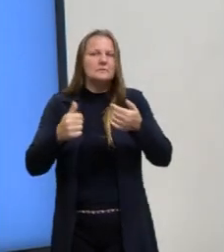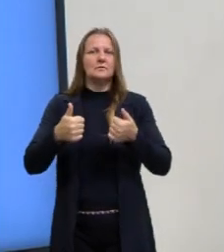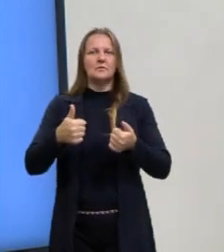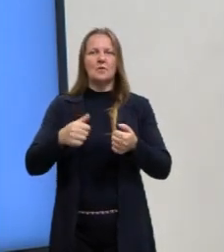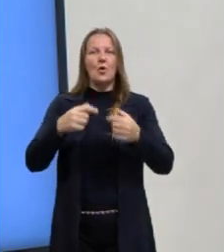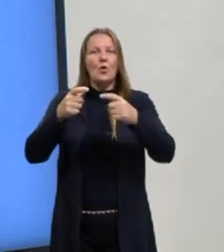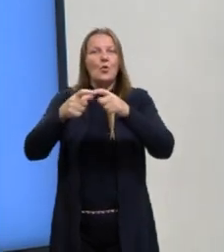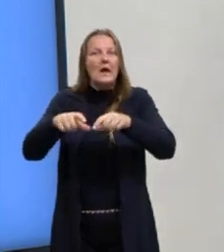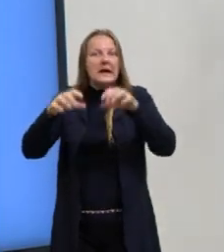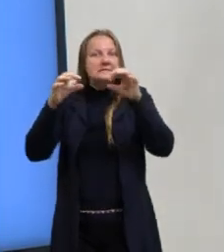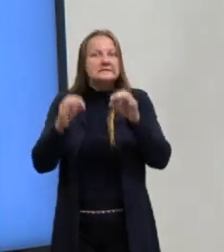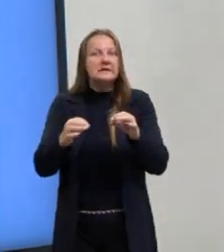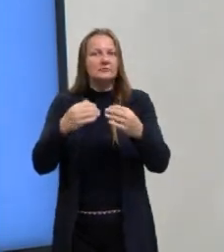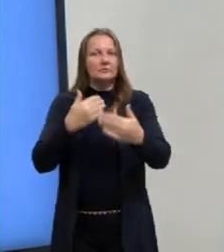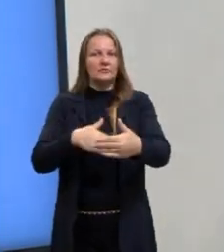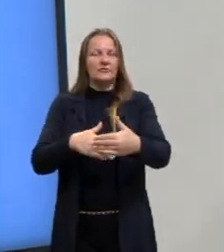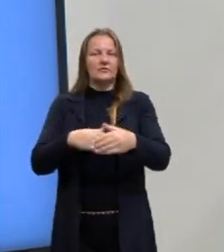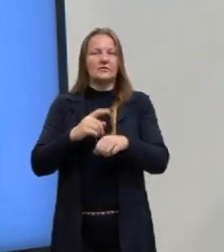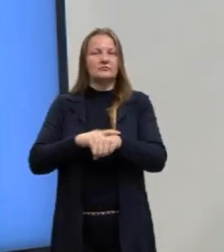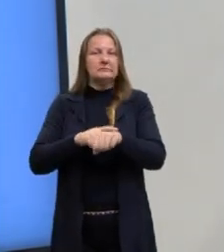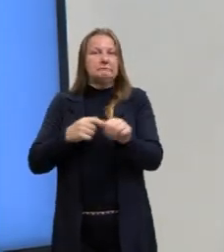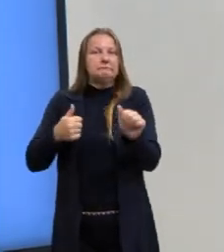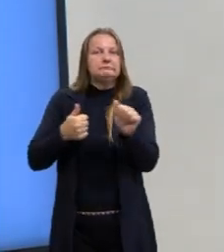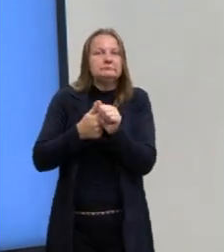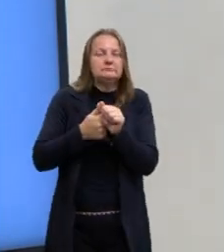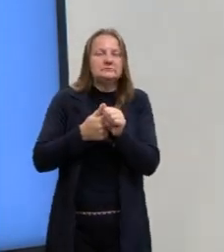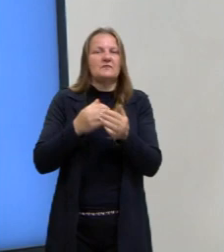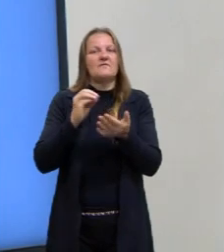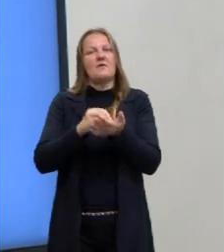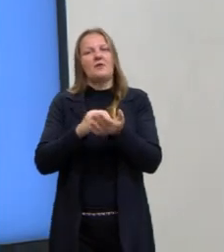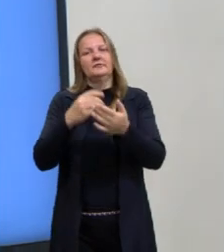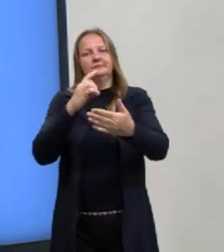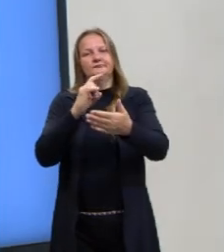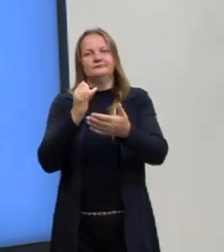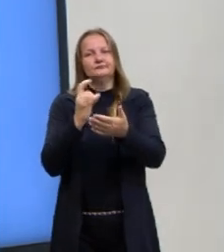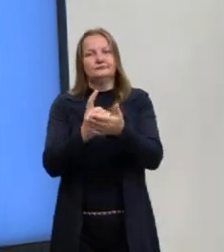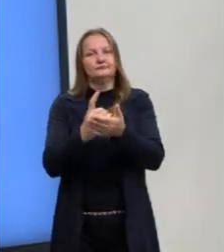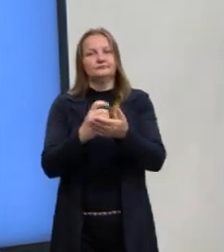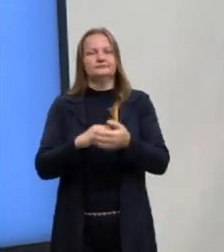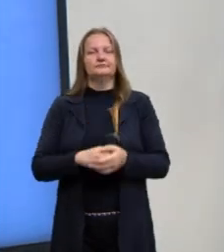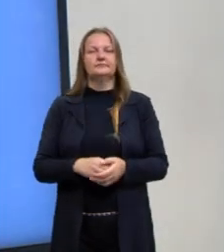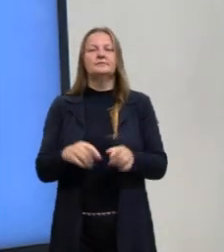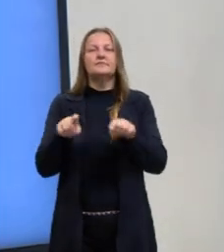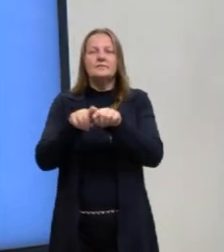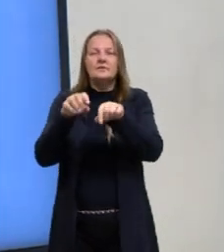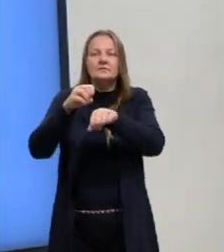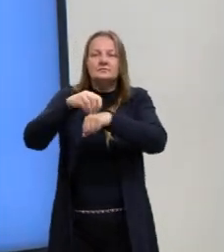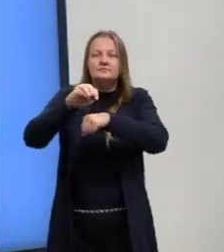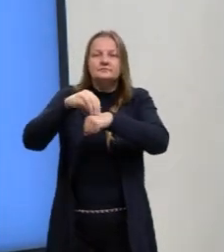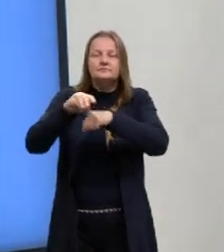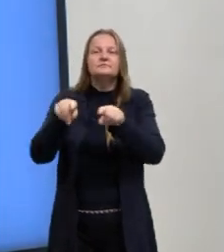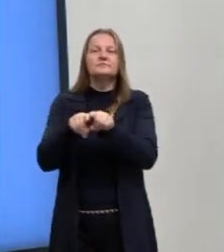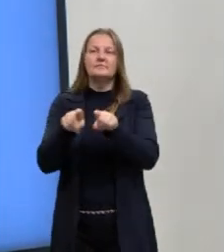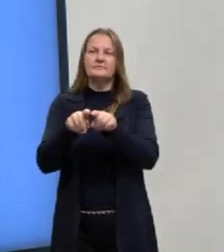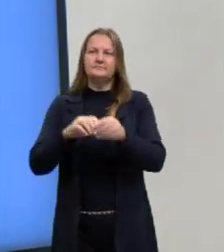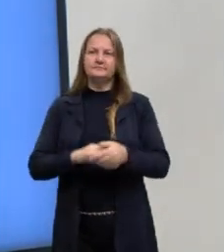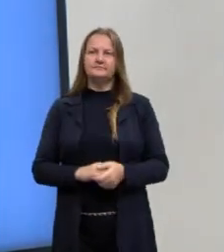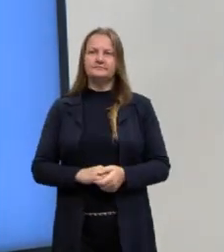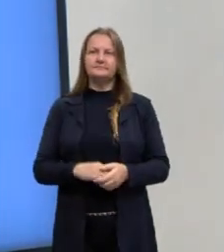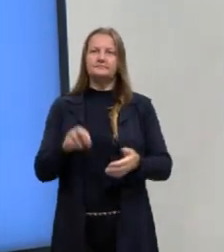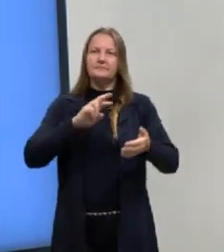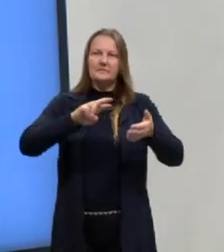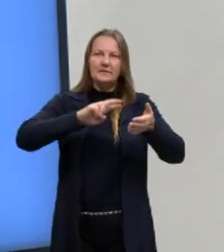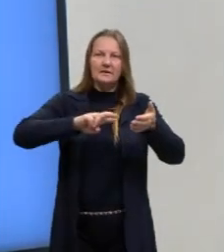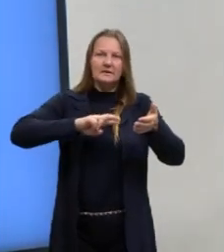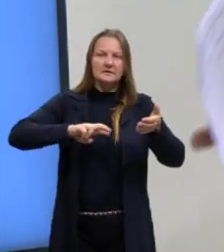local da prova por favor faça esse check-up aí na documentação e outra dica também a questão da redação